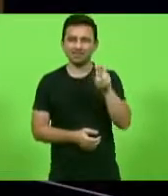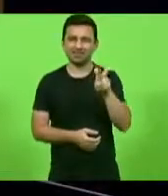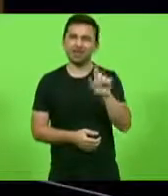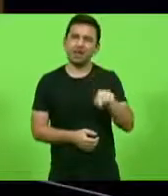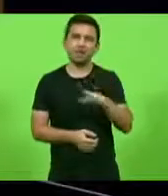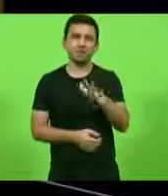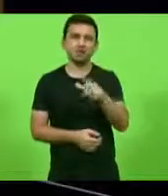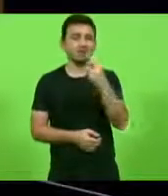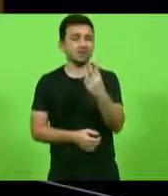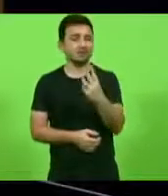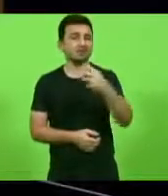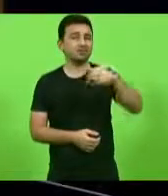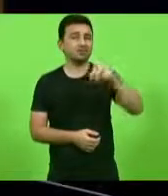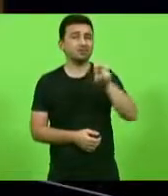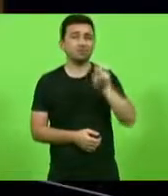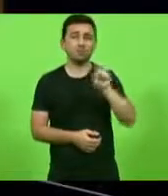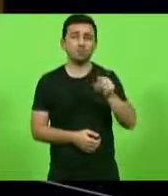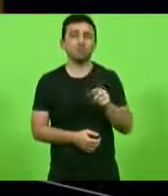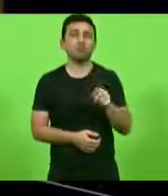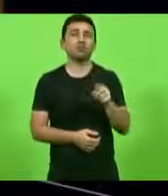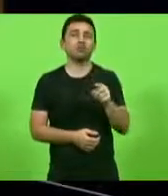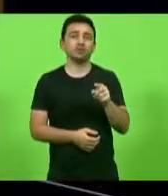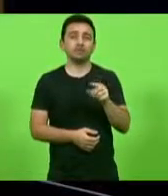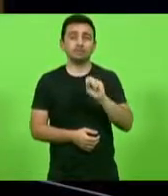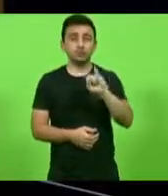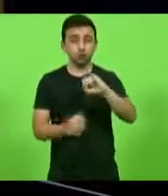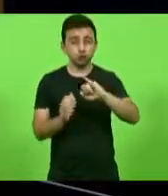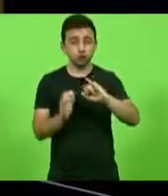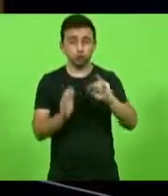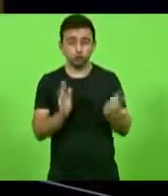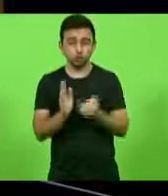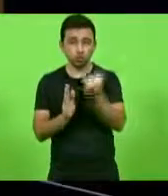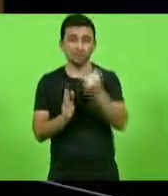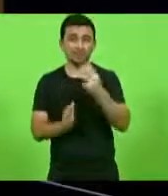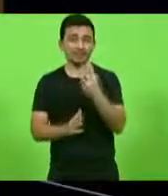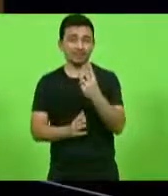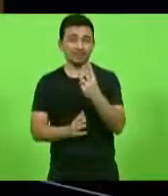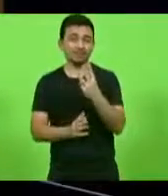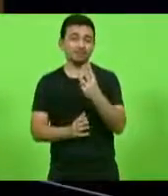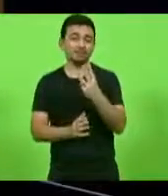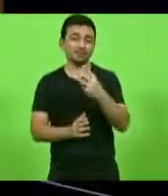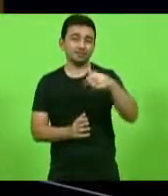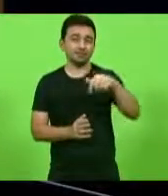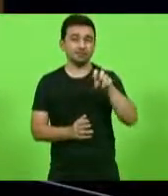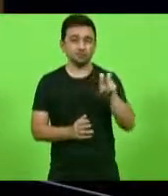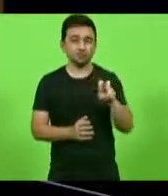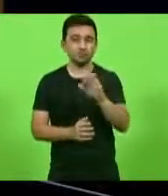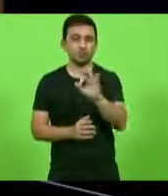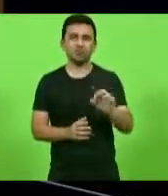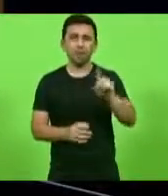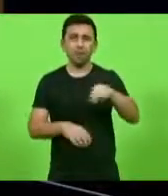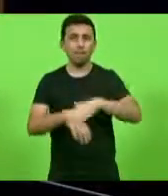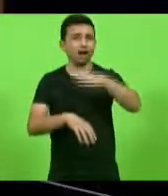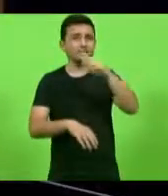375. Se chegar aos juros a 35%, vai chegar a mais de 500 milhões de